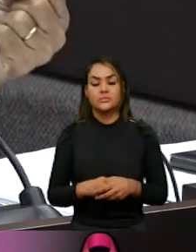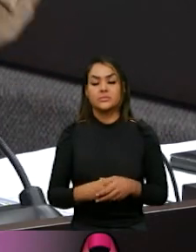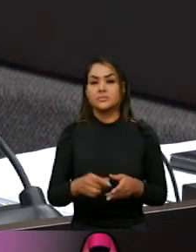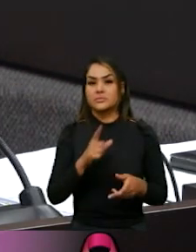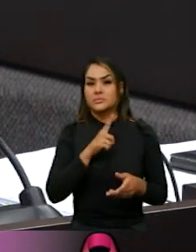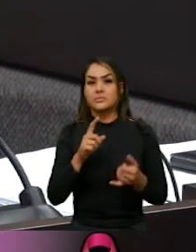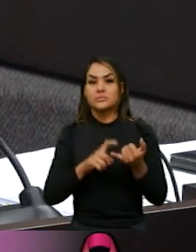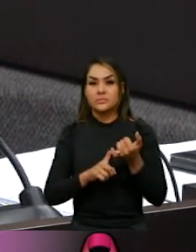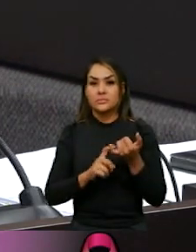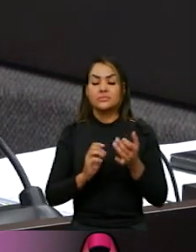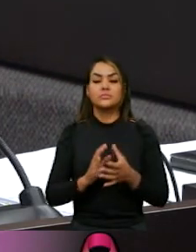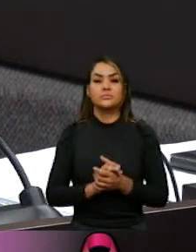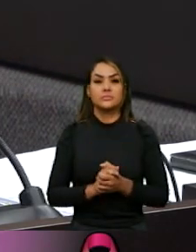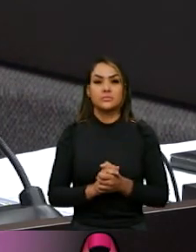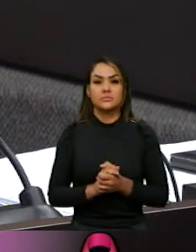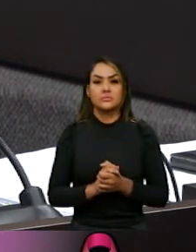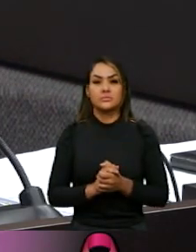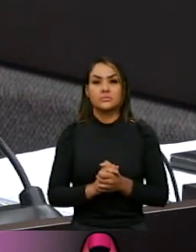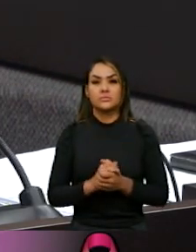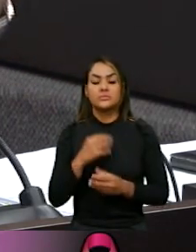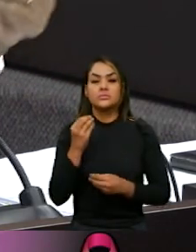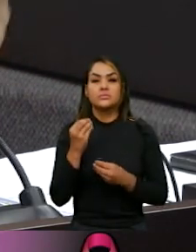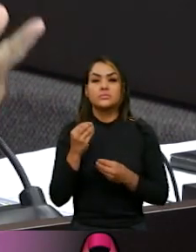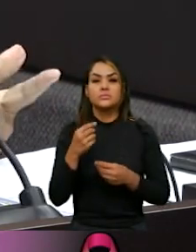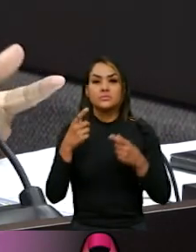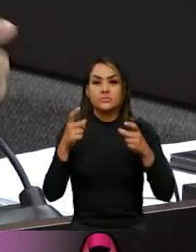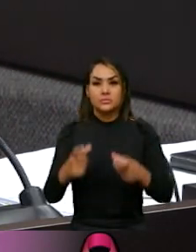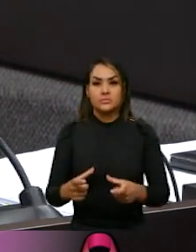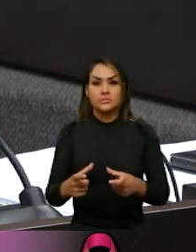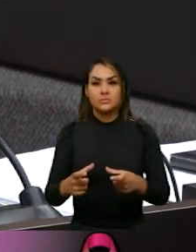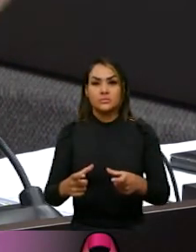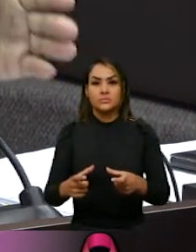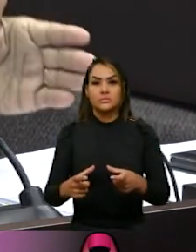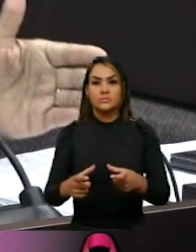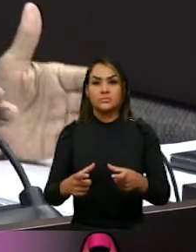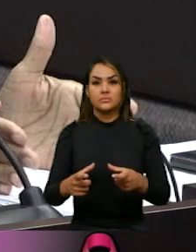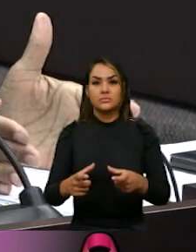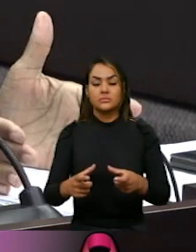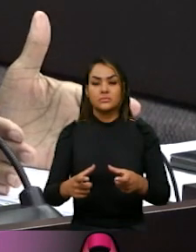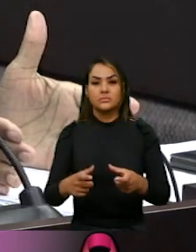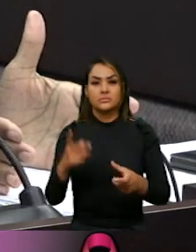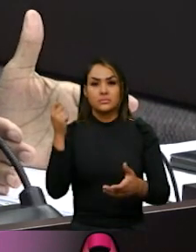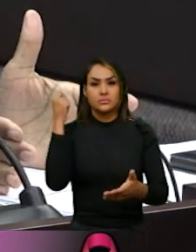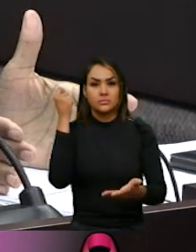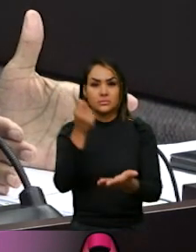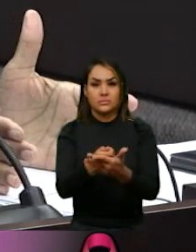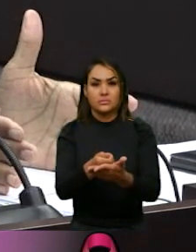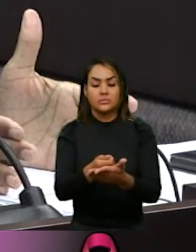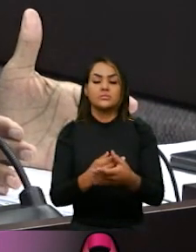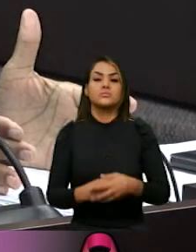dívida e qual será a destinação do recurso. E estabelece essa taxa,